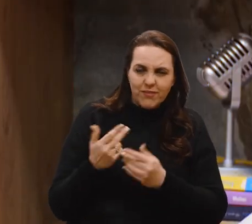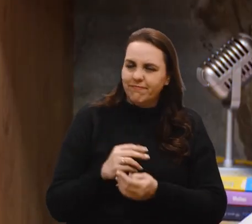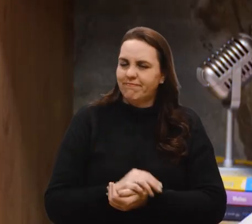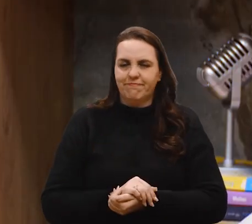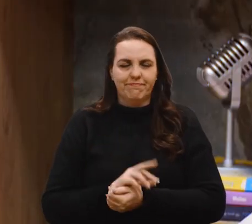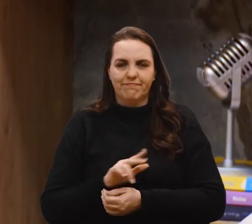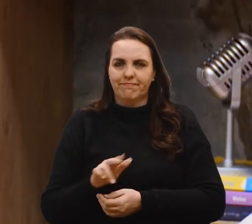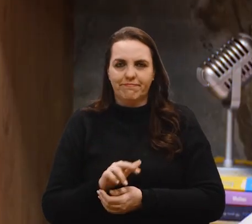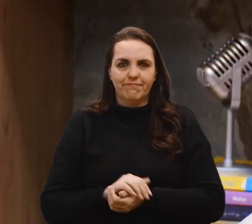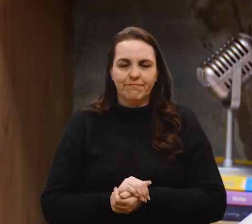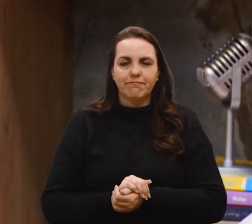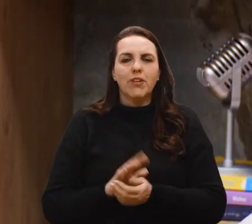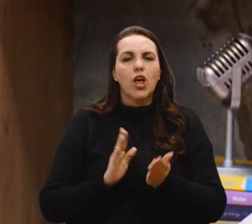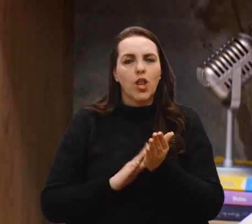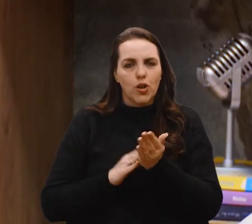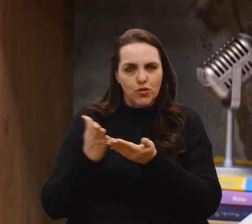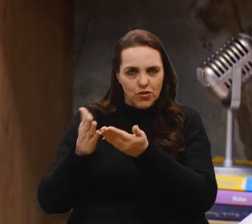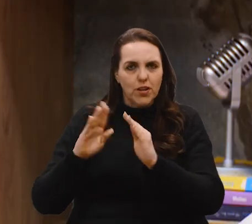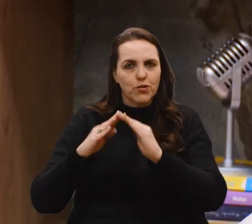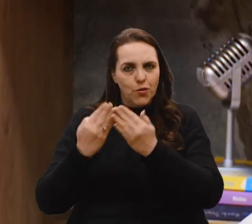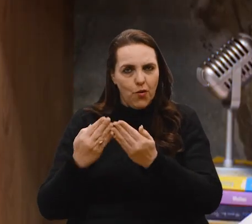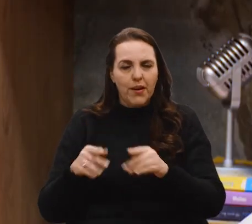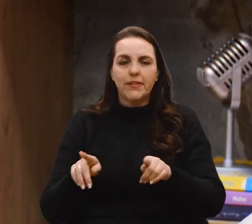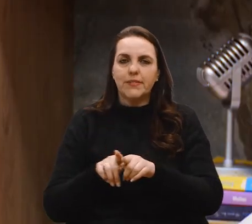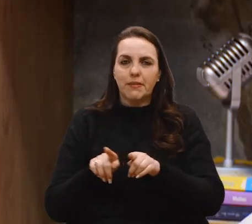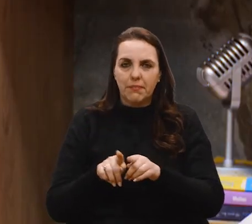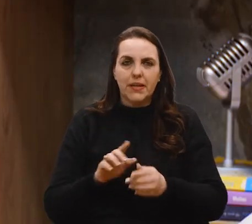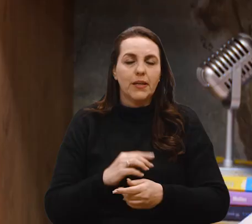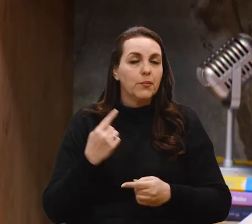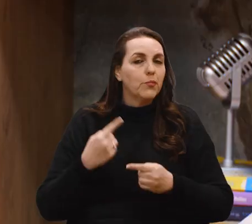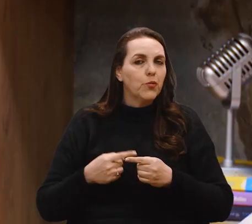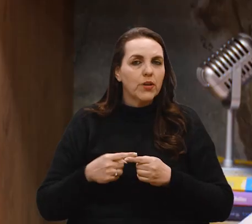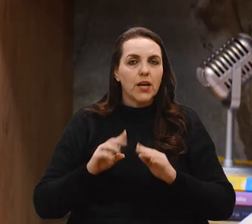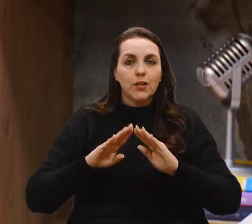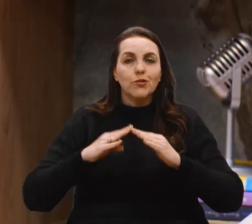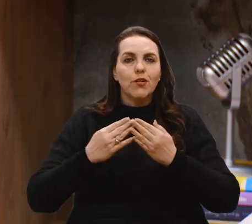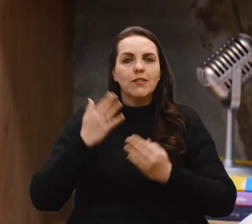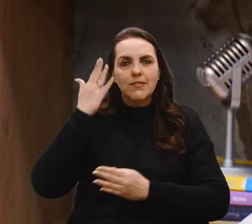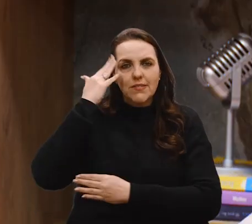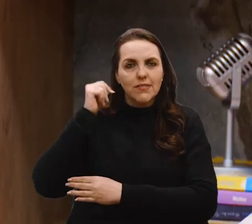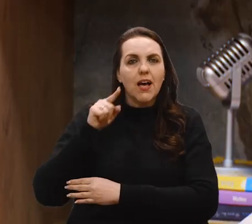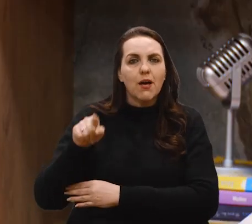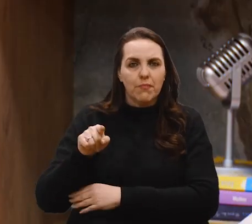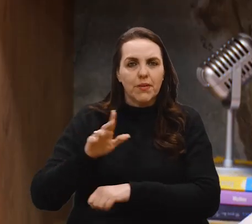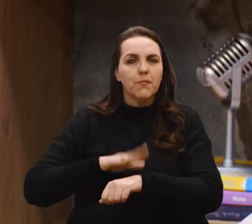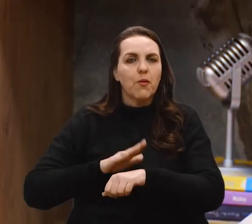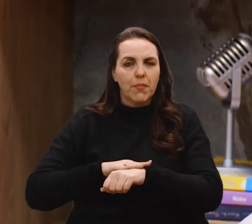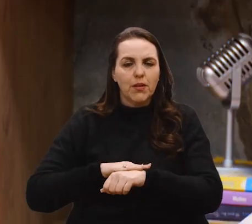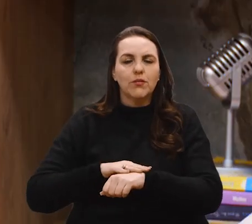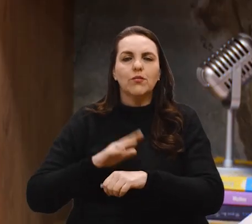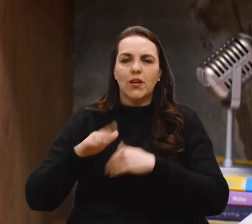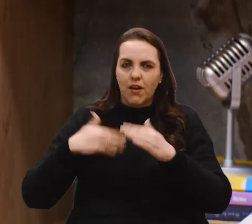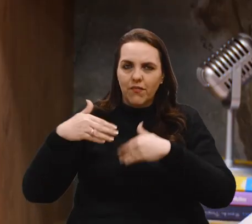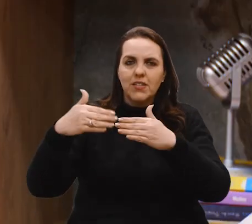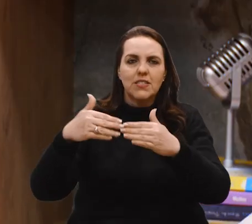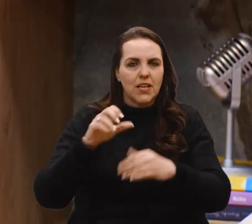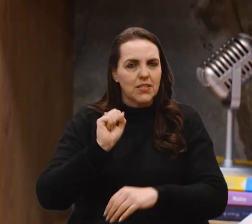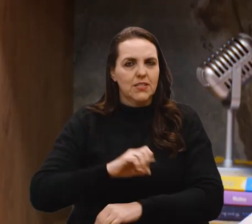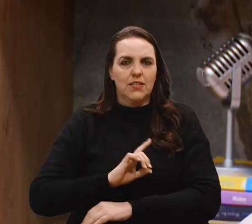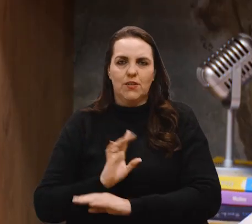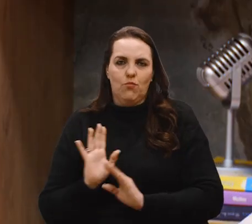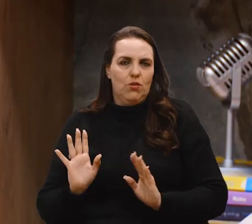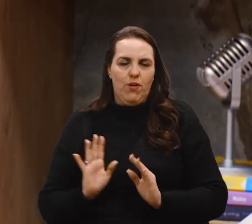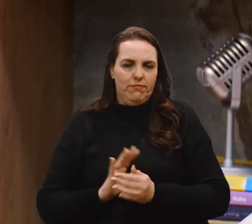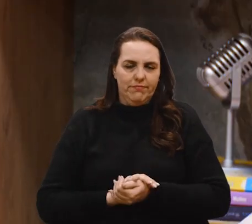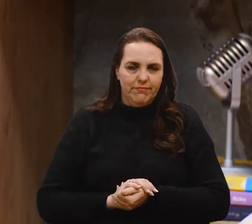eu quero elogiar muito a escola. Elogiar também porque a escola sabia quando era a hora de avançar e quando não é. A escola sabe.